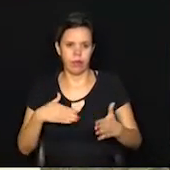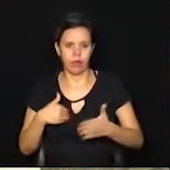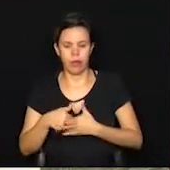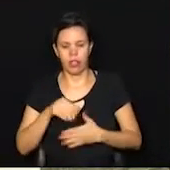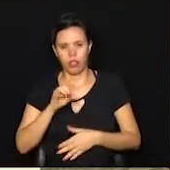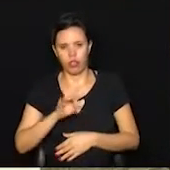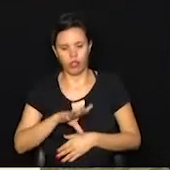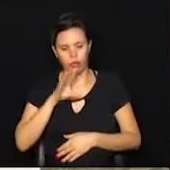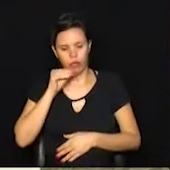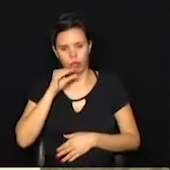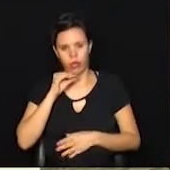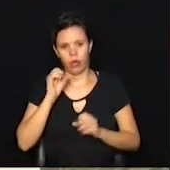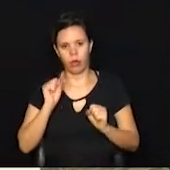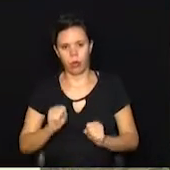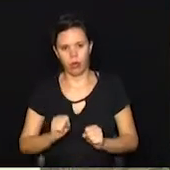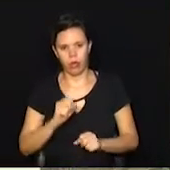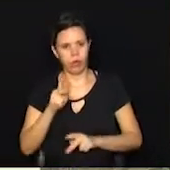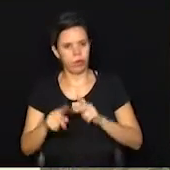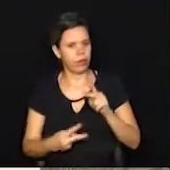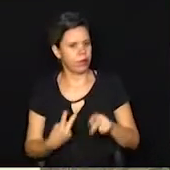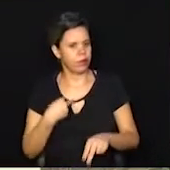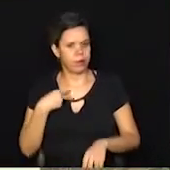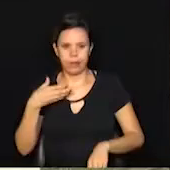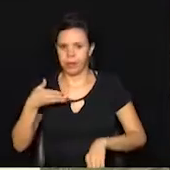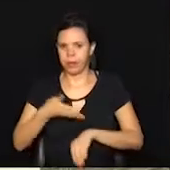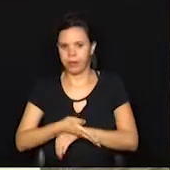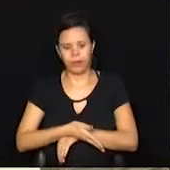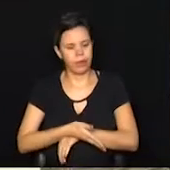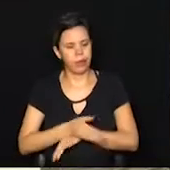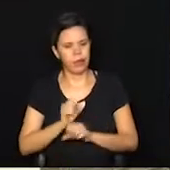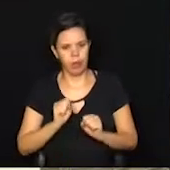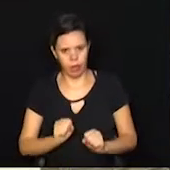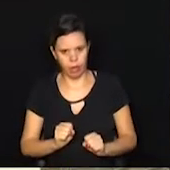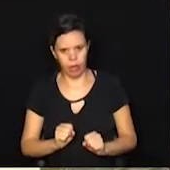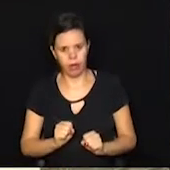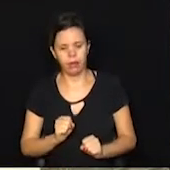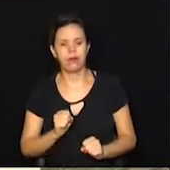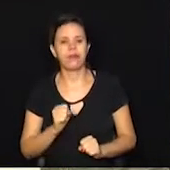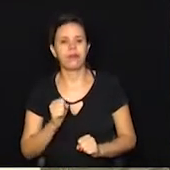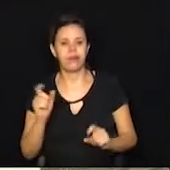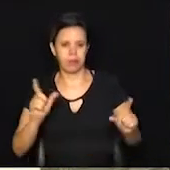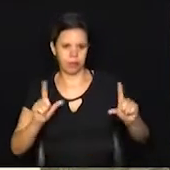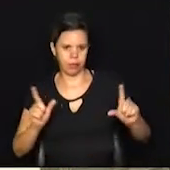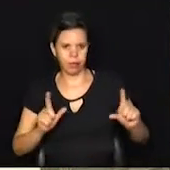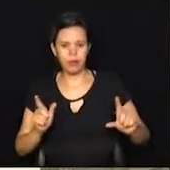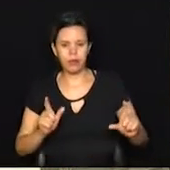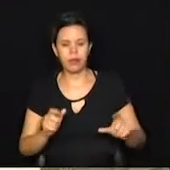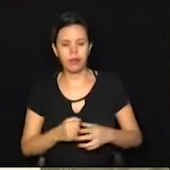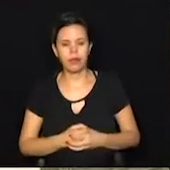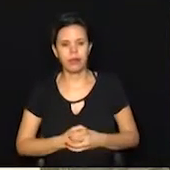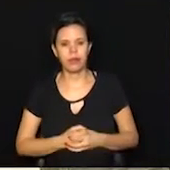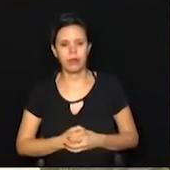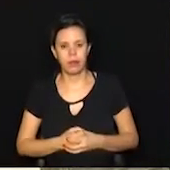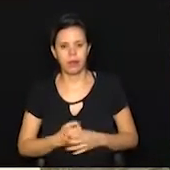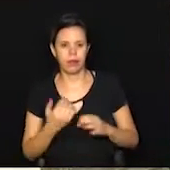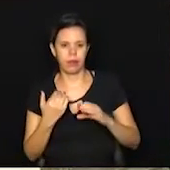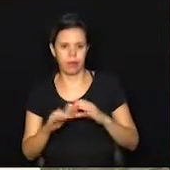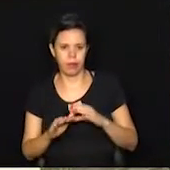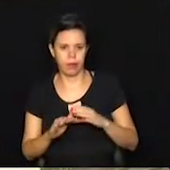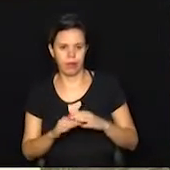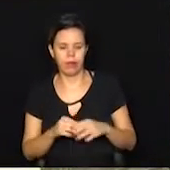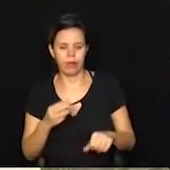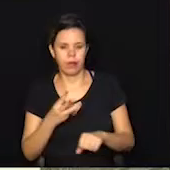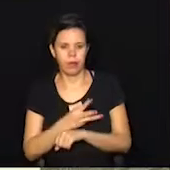para funcionários Por isso as pessoas não podem vir aqui participar Mas elas podem participar pela TV ou e mandando mensagem